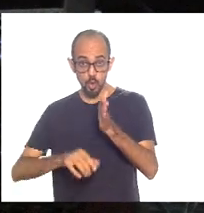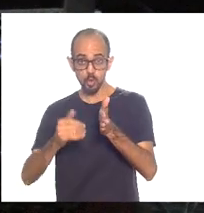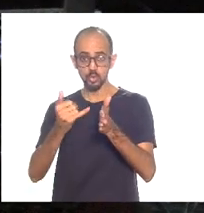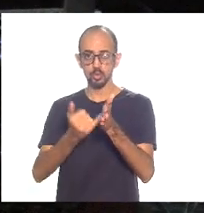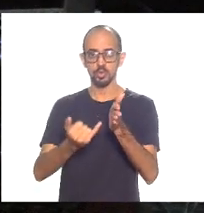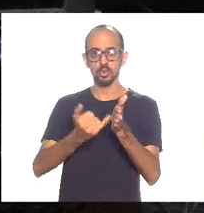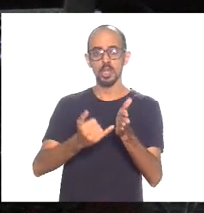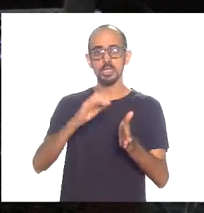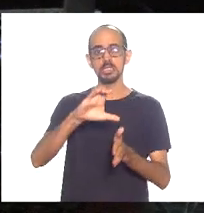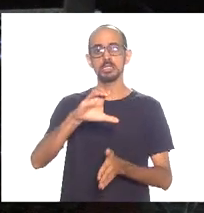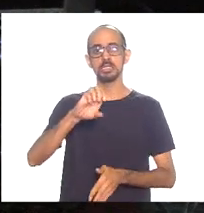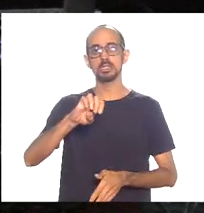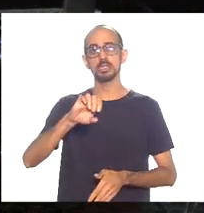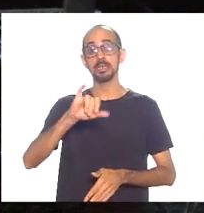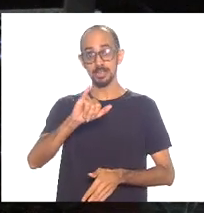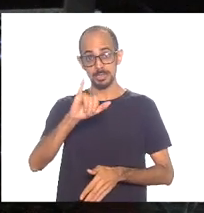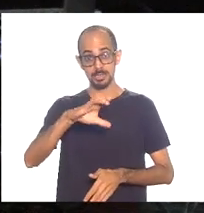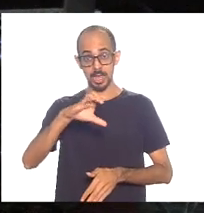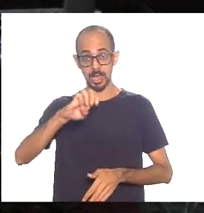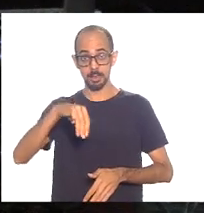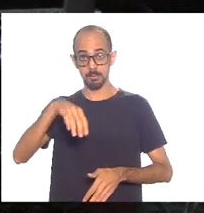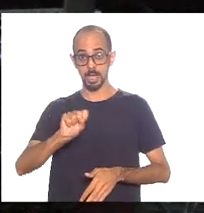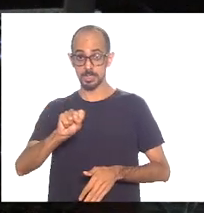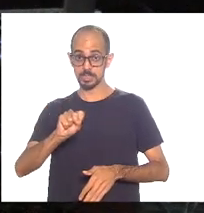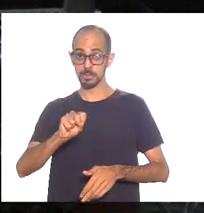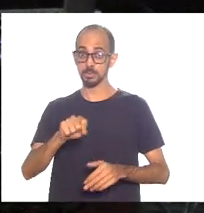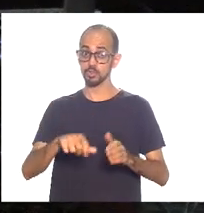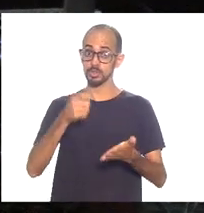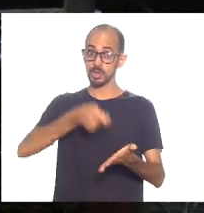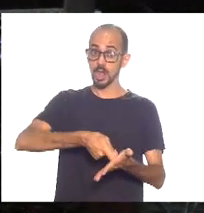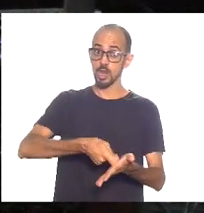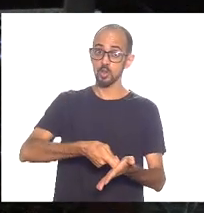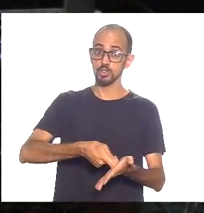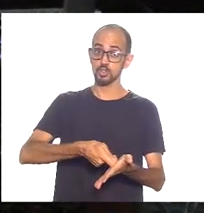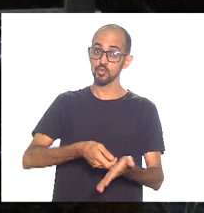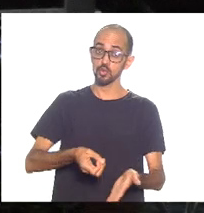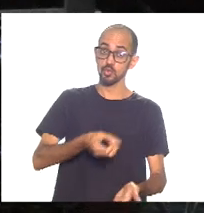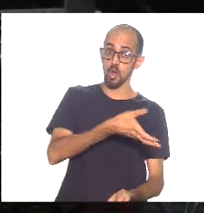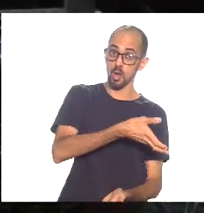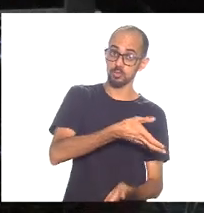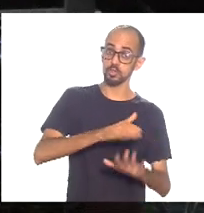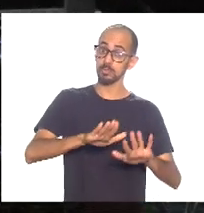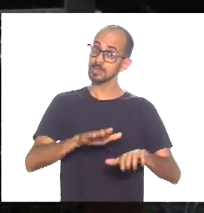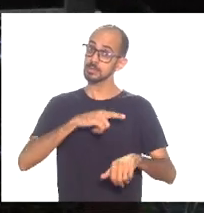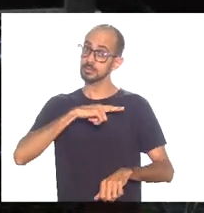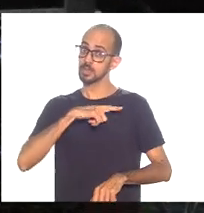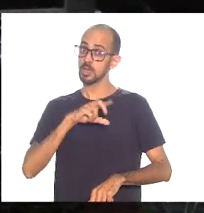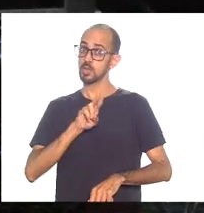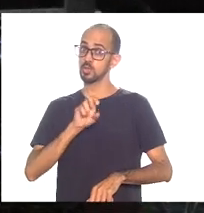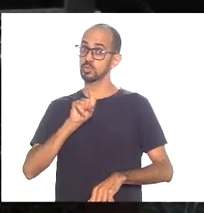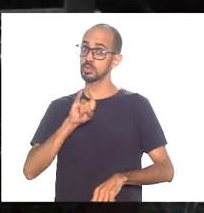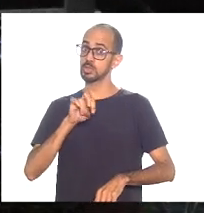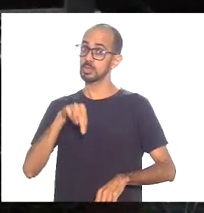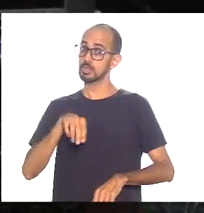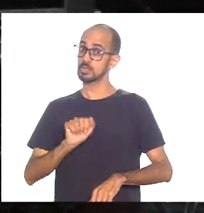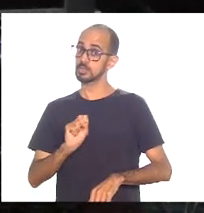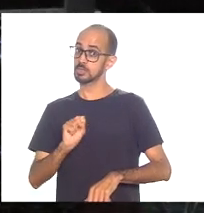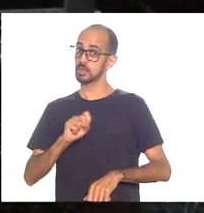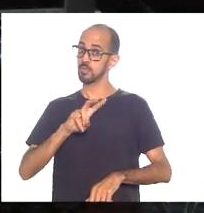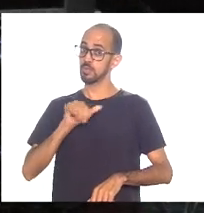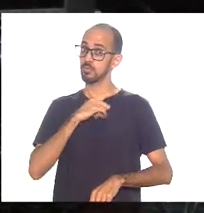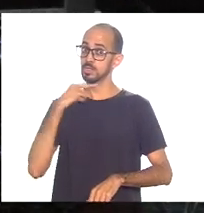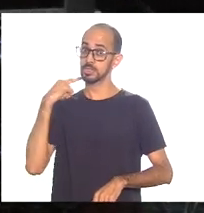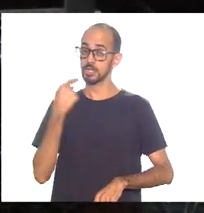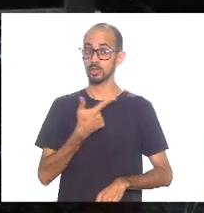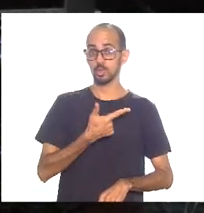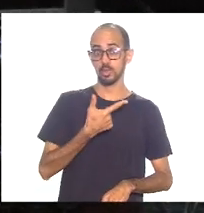leilões novos. Mas sabemos também que tem usinas que vão vencer em 2023.